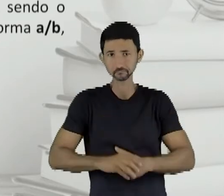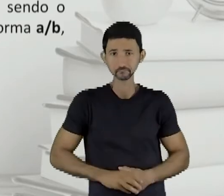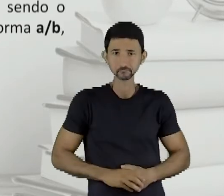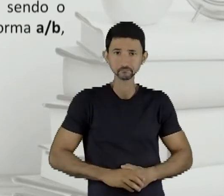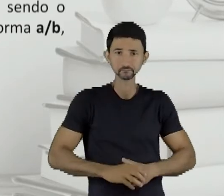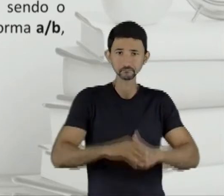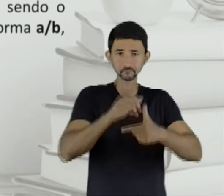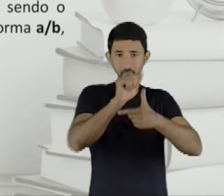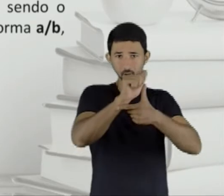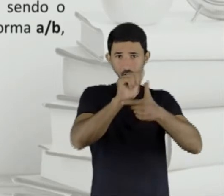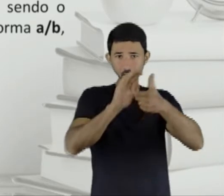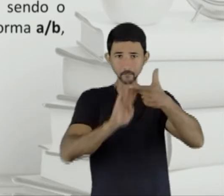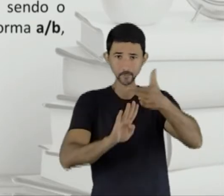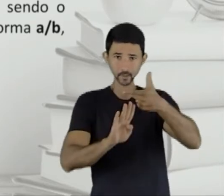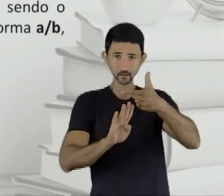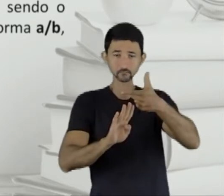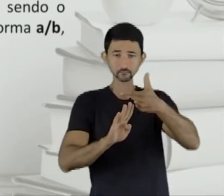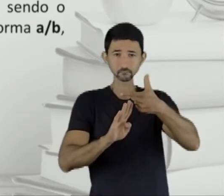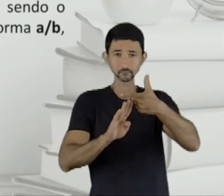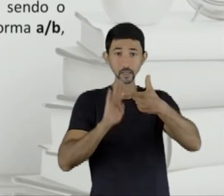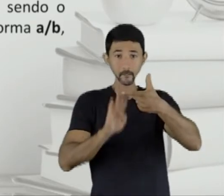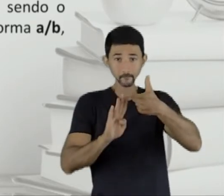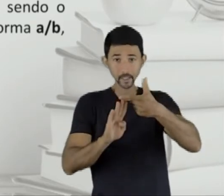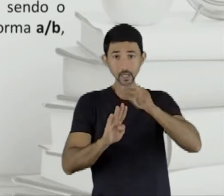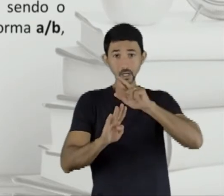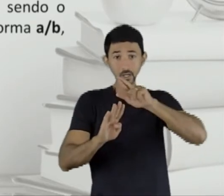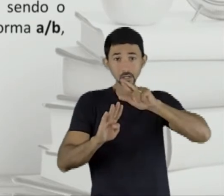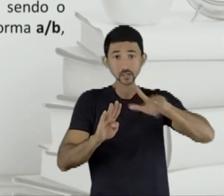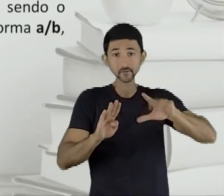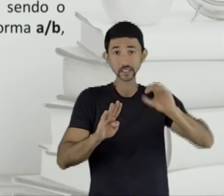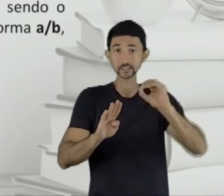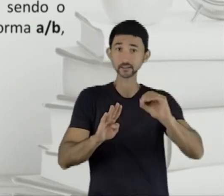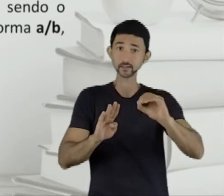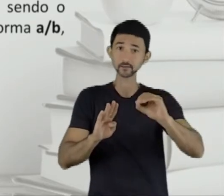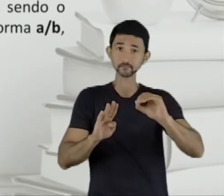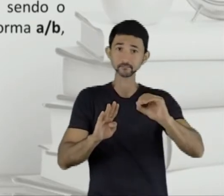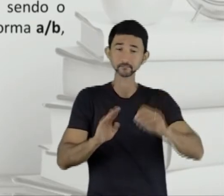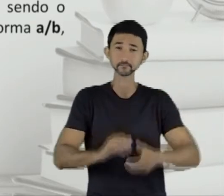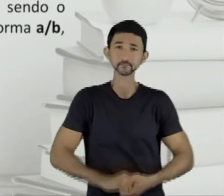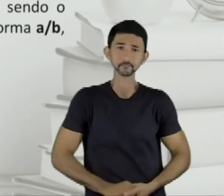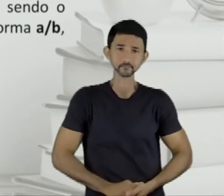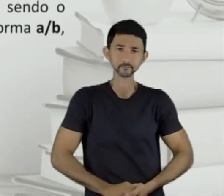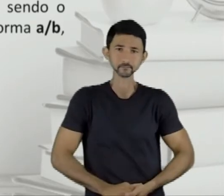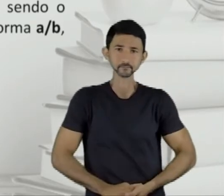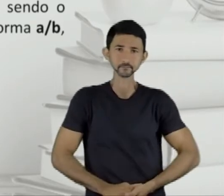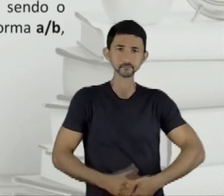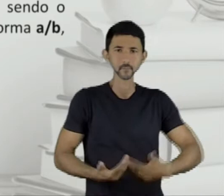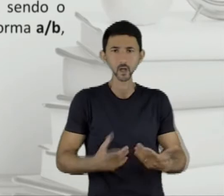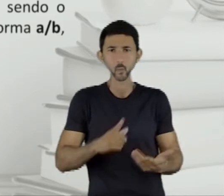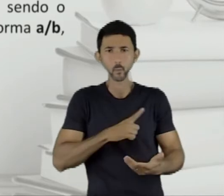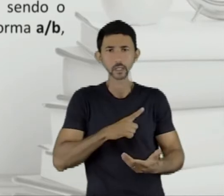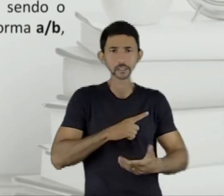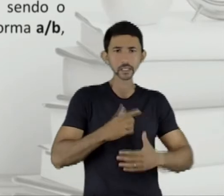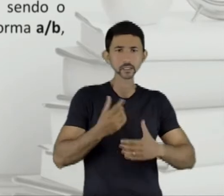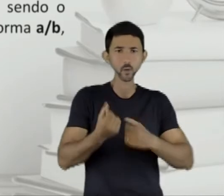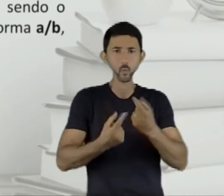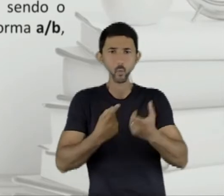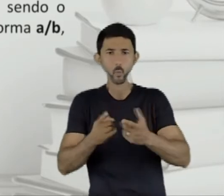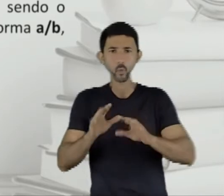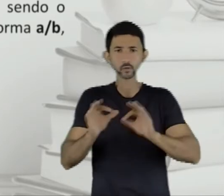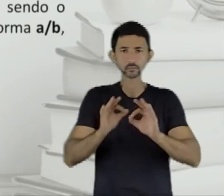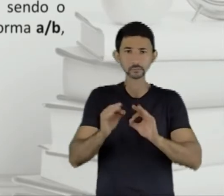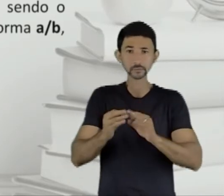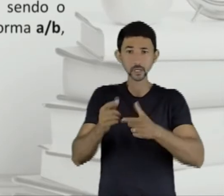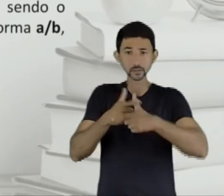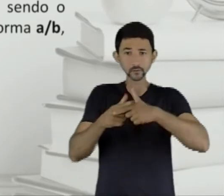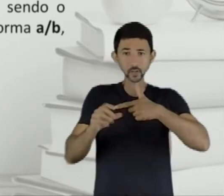B inteiros e B diferente de zero. Então é muito importante, certo, que você tenha na sua mente que não se pode dividir por